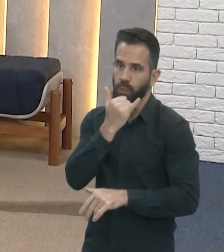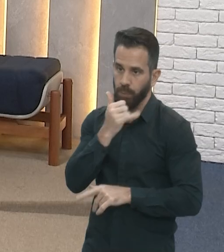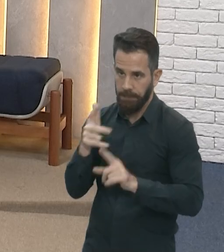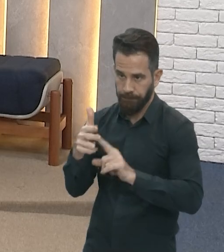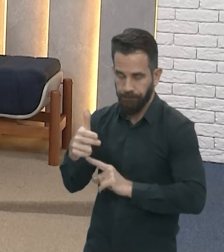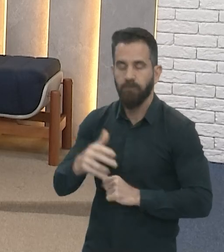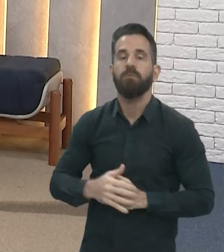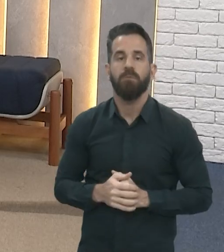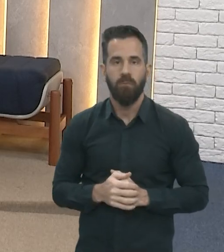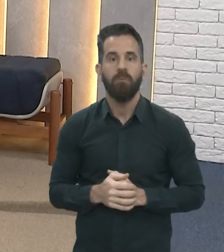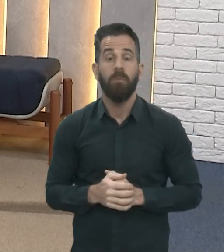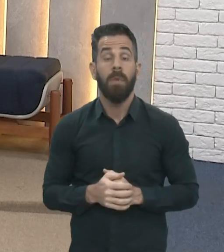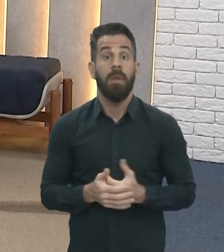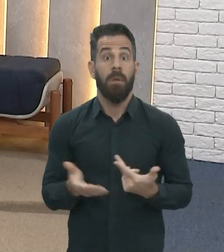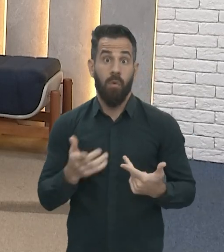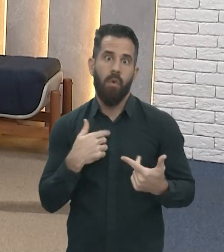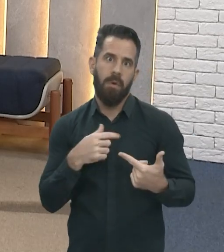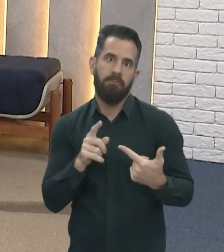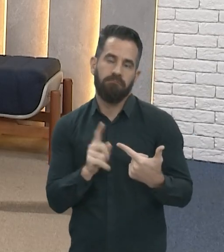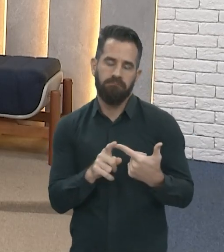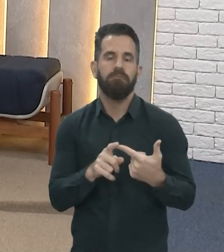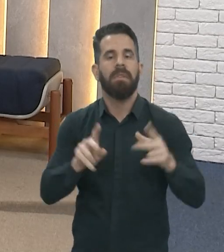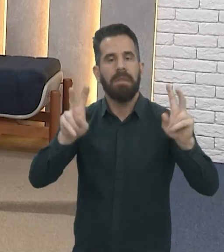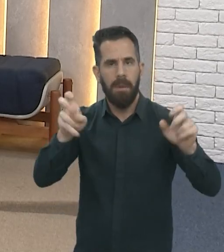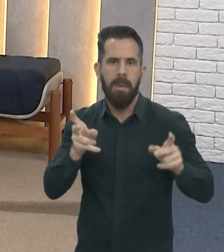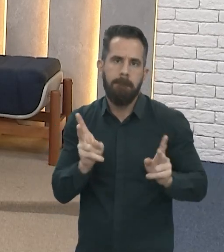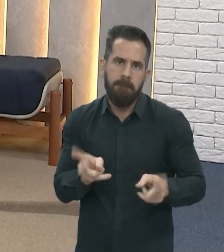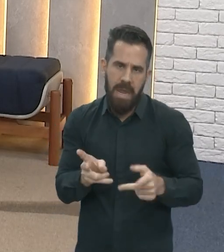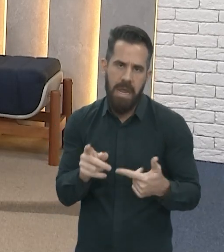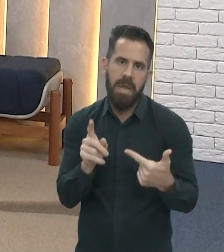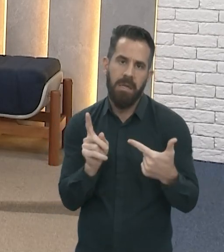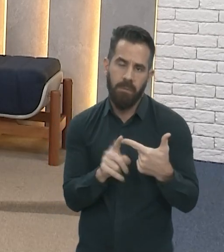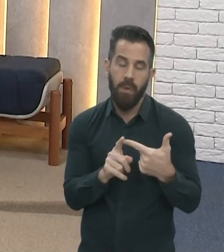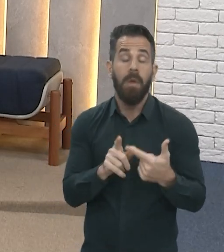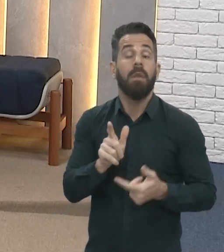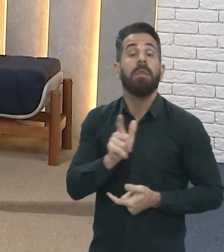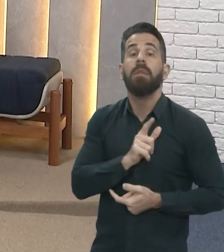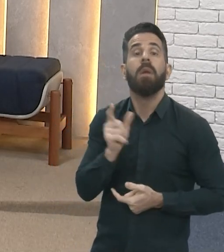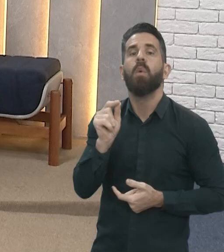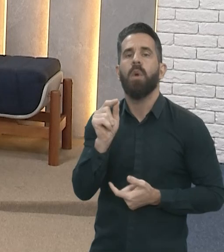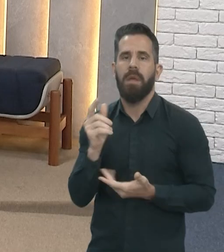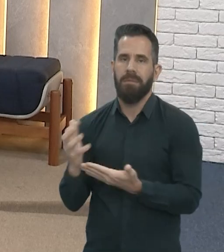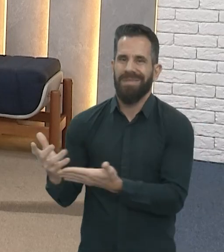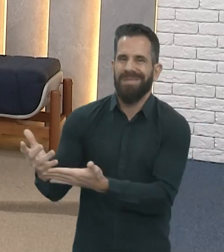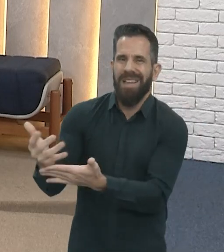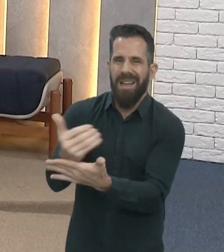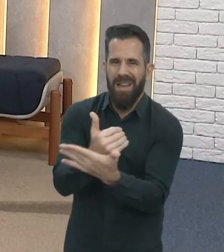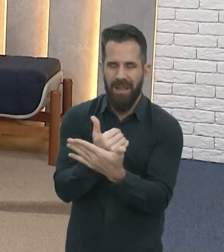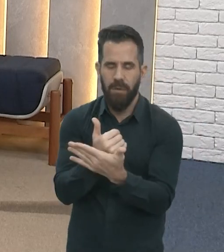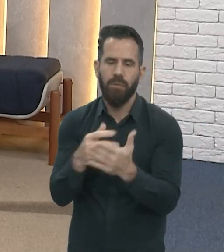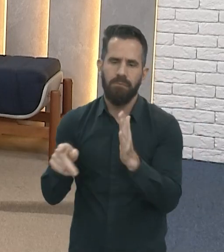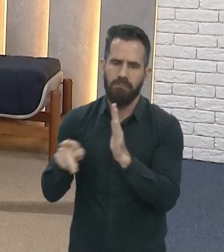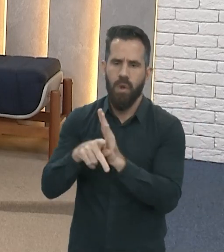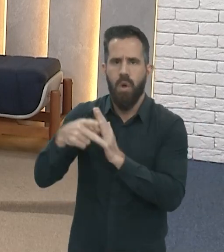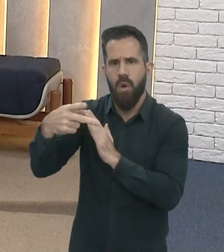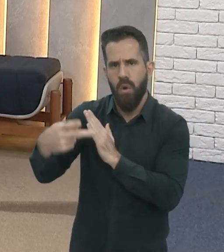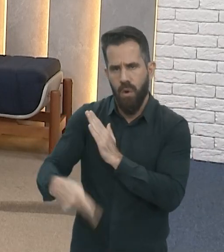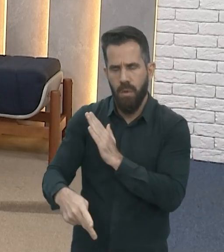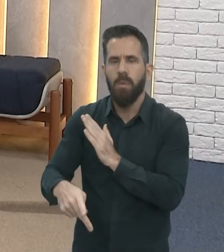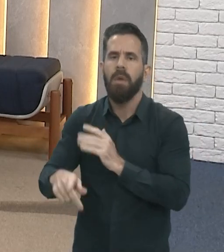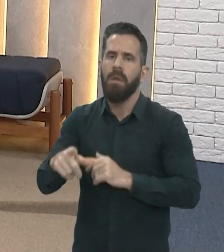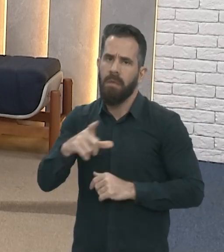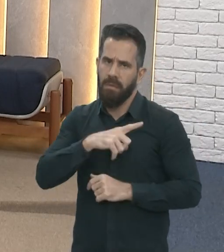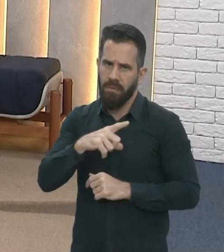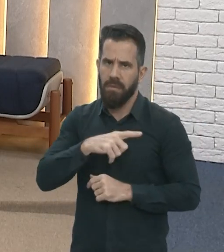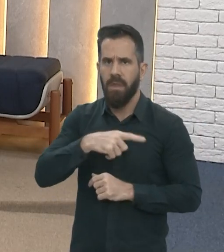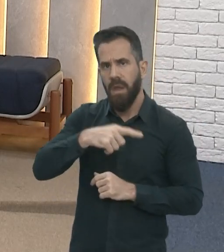com permanência e evasão. Nesse tema, de acordo com os dados do Centro de Recursos Computacionais da UFG, a evasão dos cursos de graduação